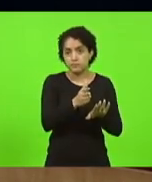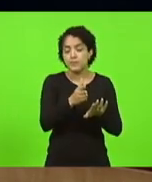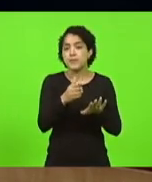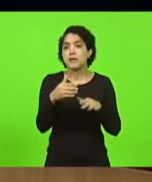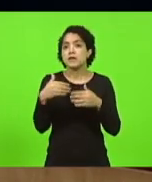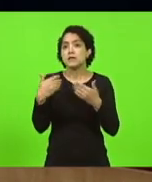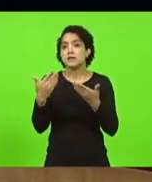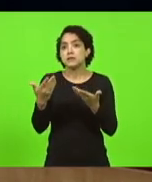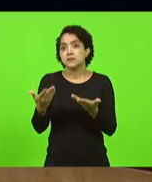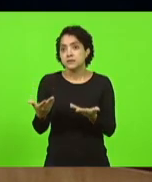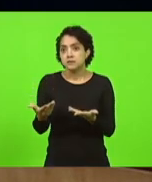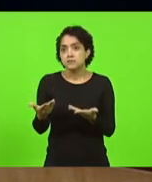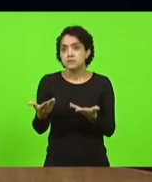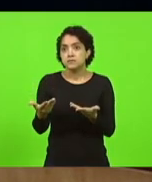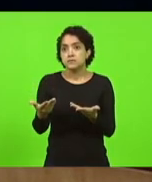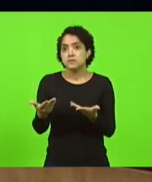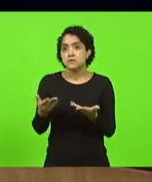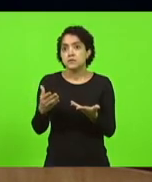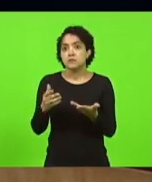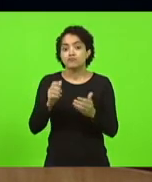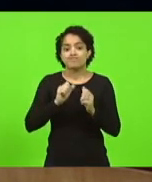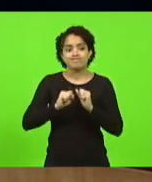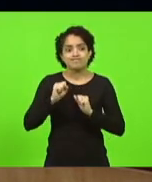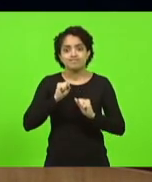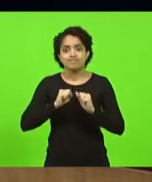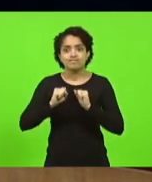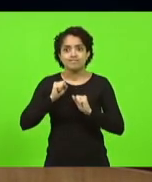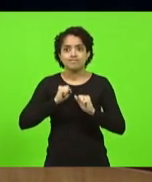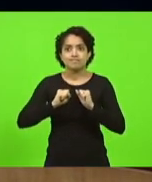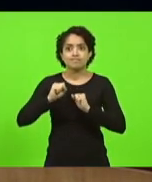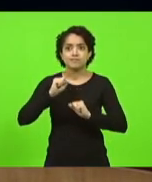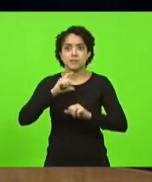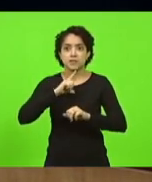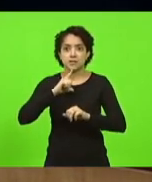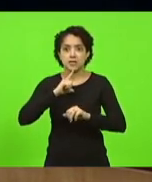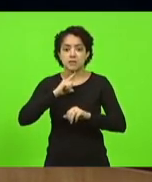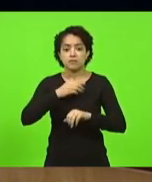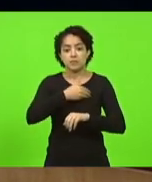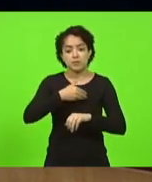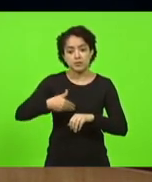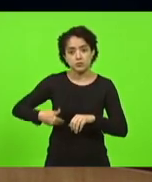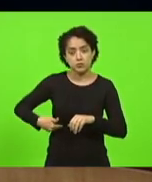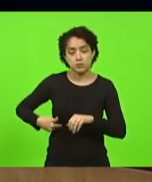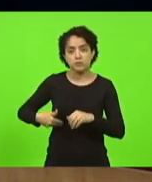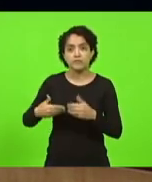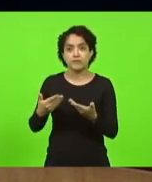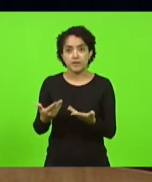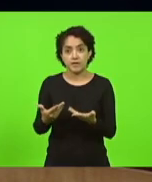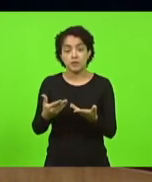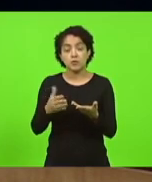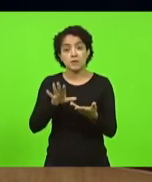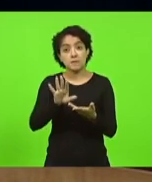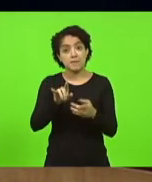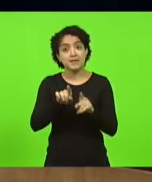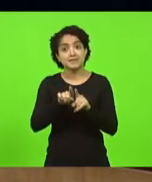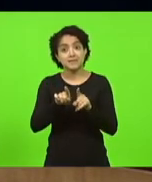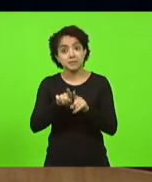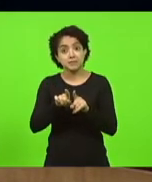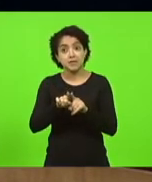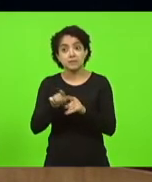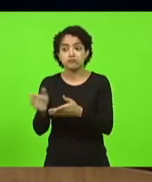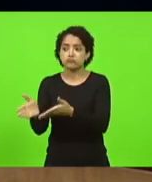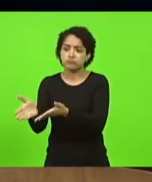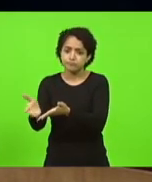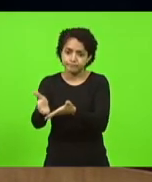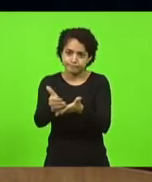que não só pela expectativa gerada, não só pelo governo, mas também pelo caixa, porque nós